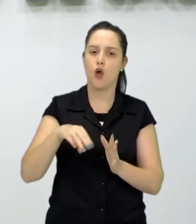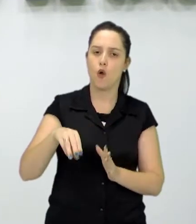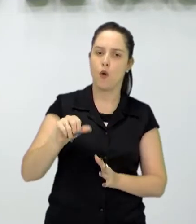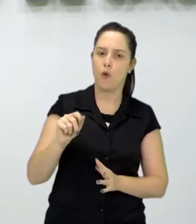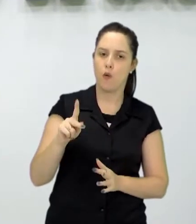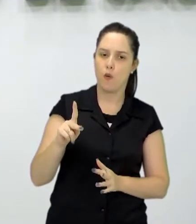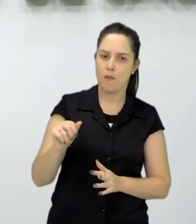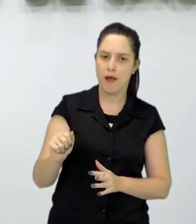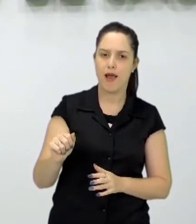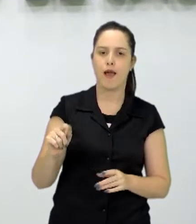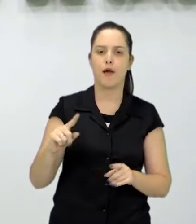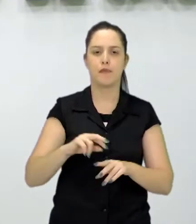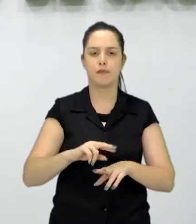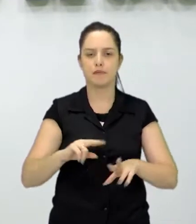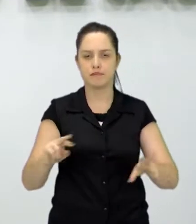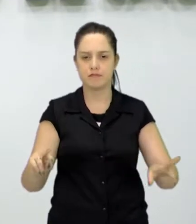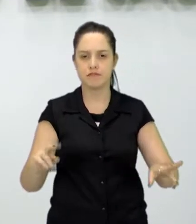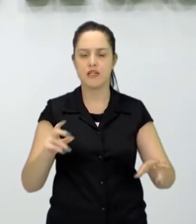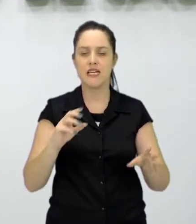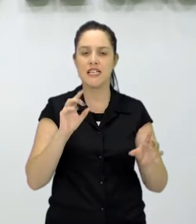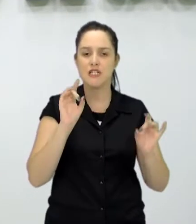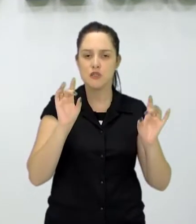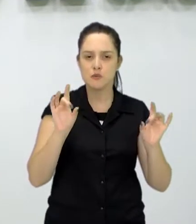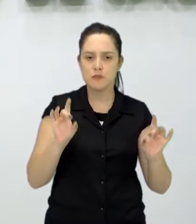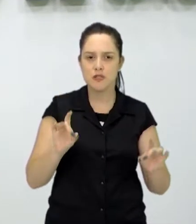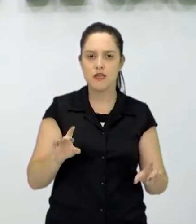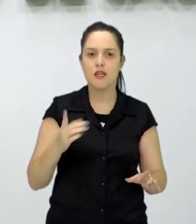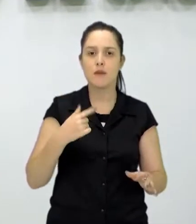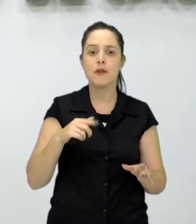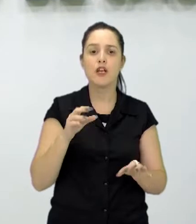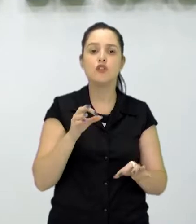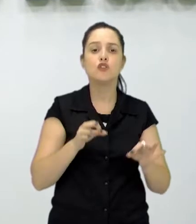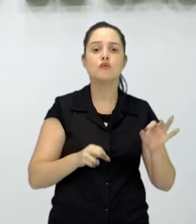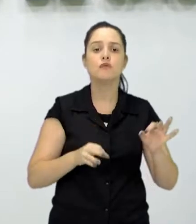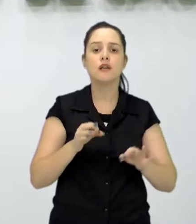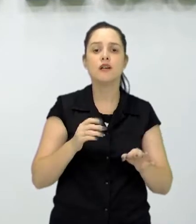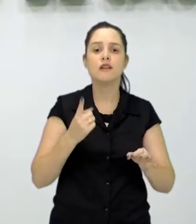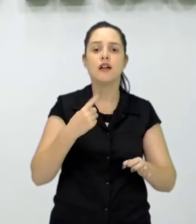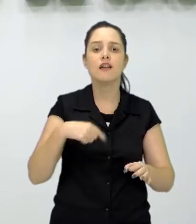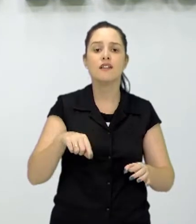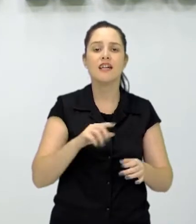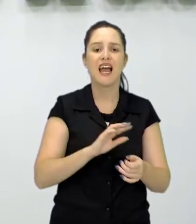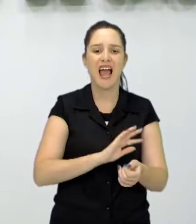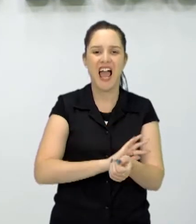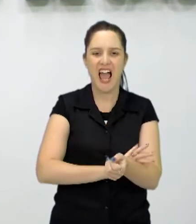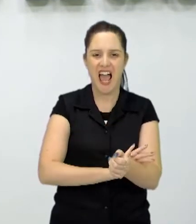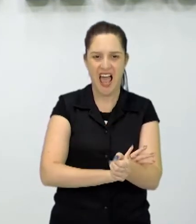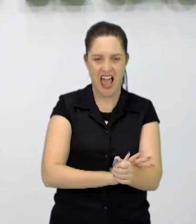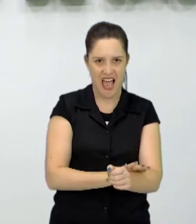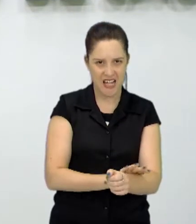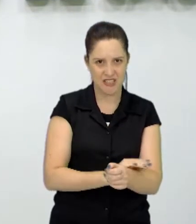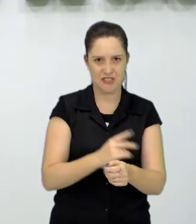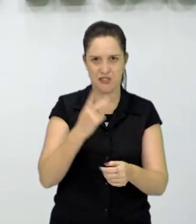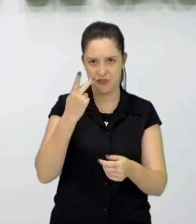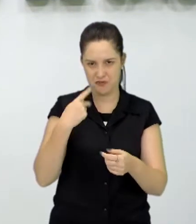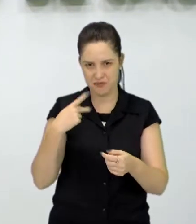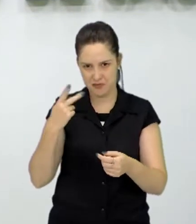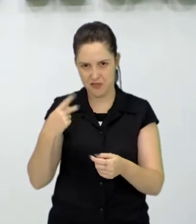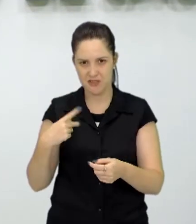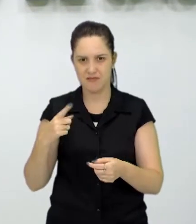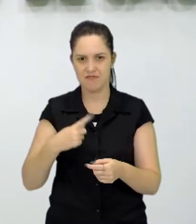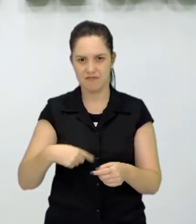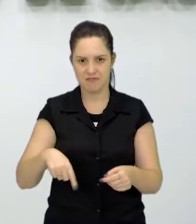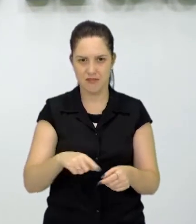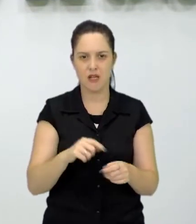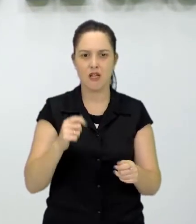Darwin sobre a evolução das espécies para justificar que algumas raças de indivíduos, porque eles acreditavam nessa época que